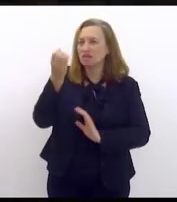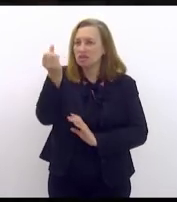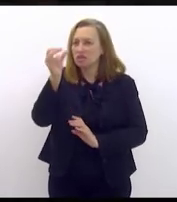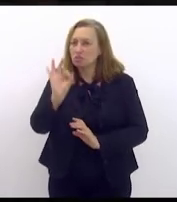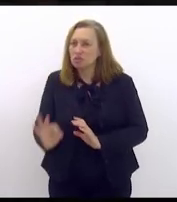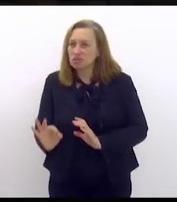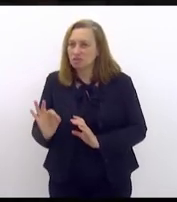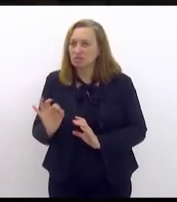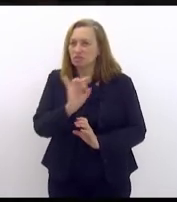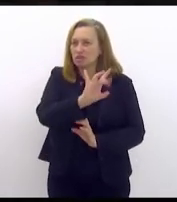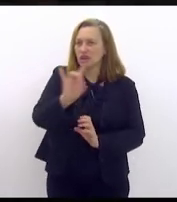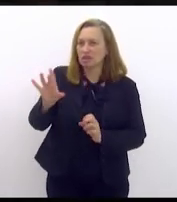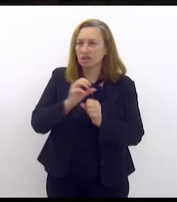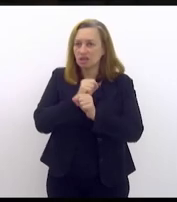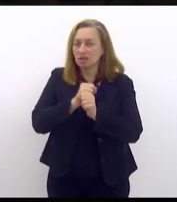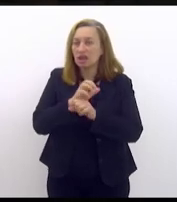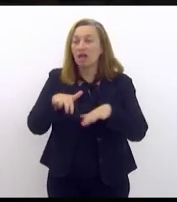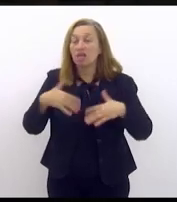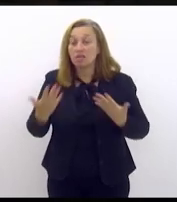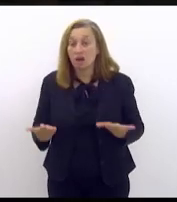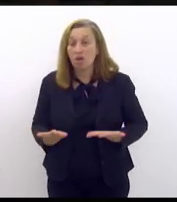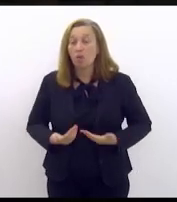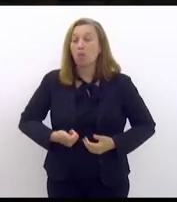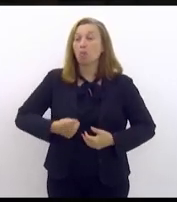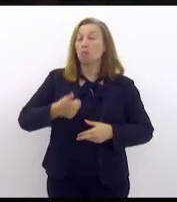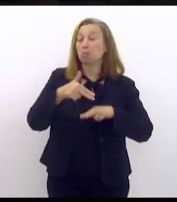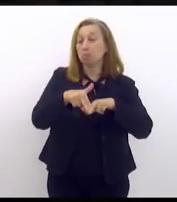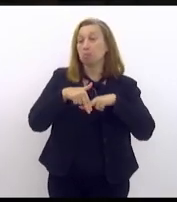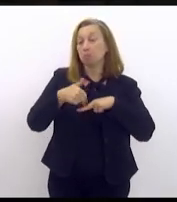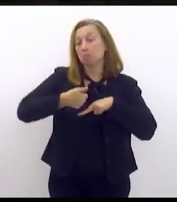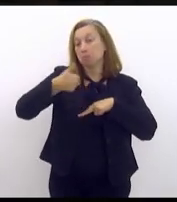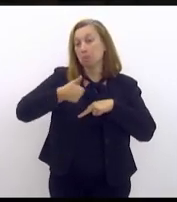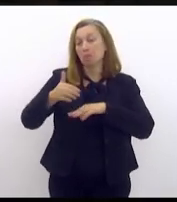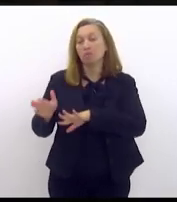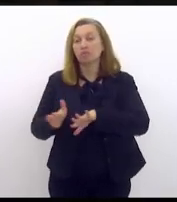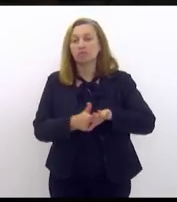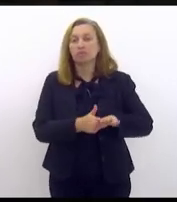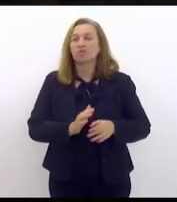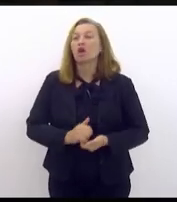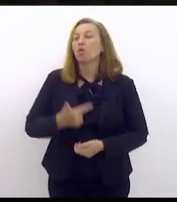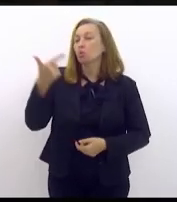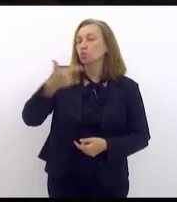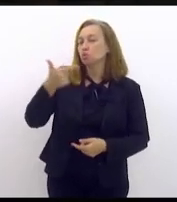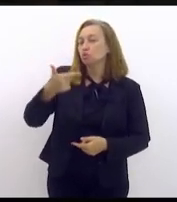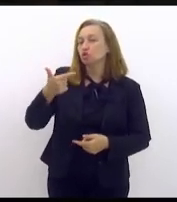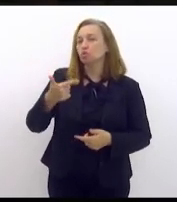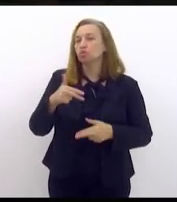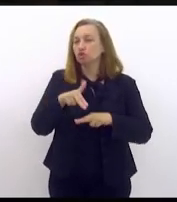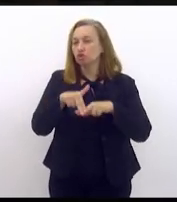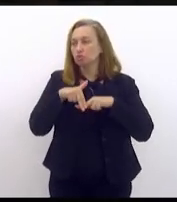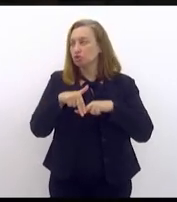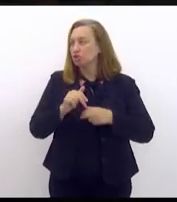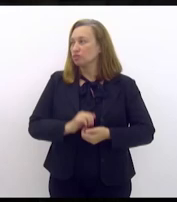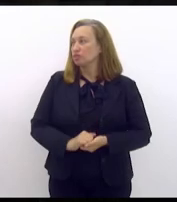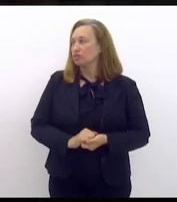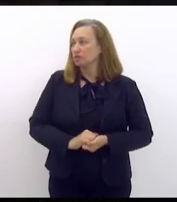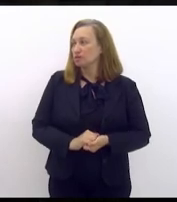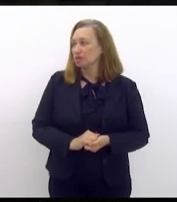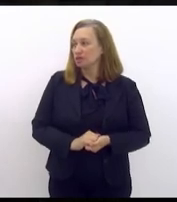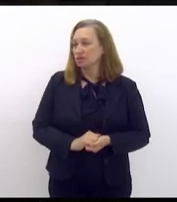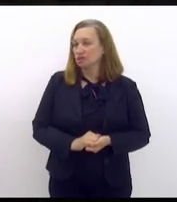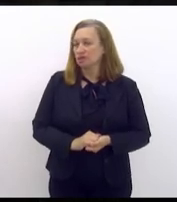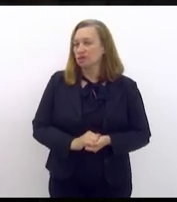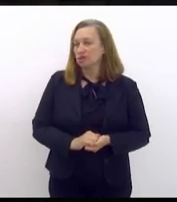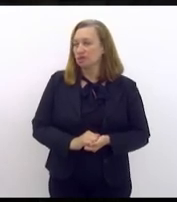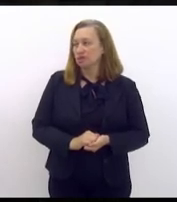0,6% ao ano. Então, este é o primeiro motivo. O segundo grande motivo é